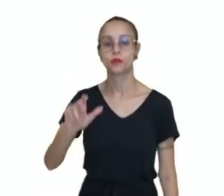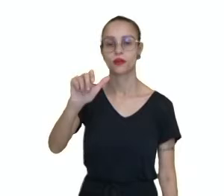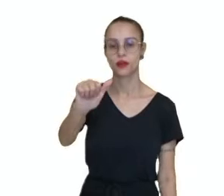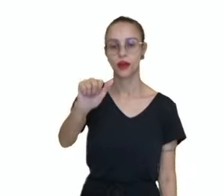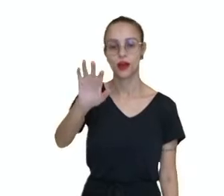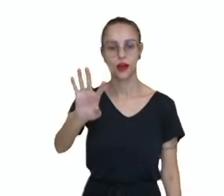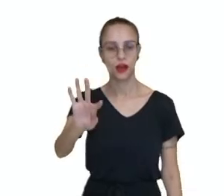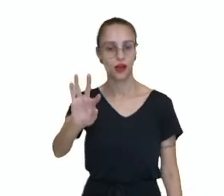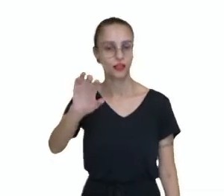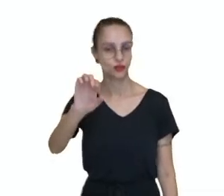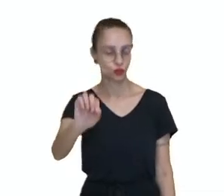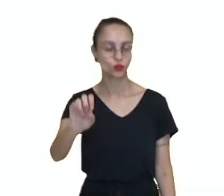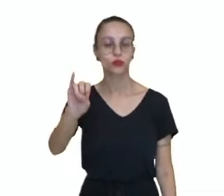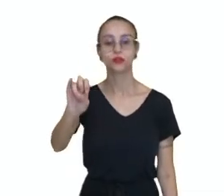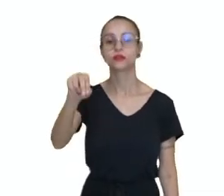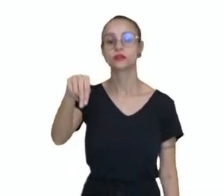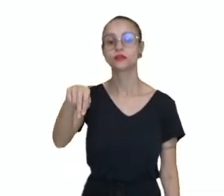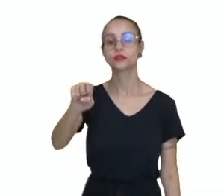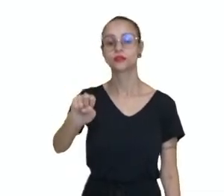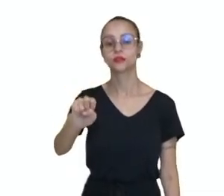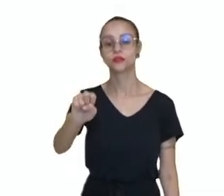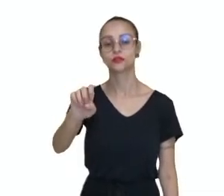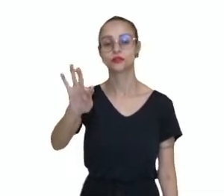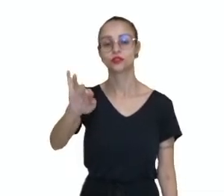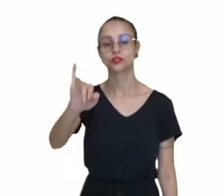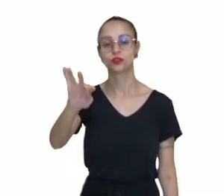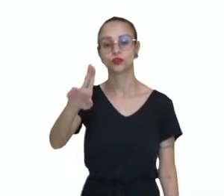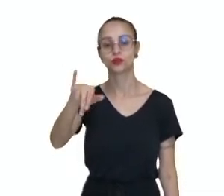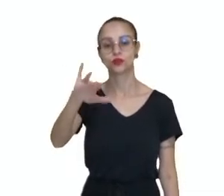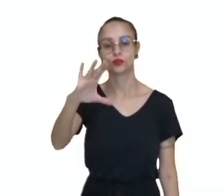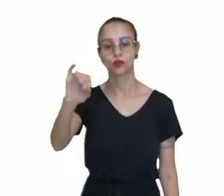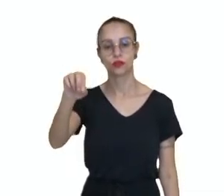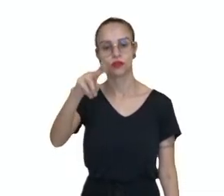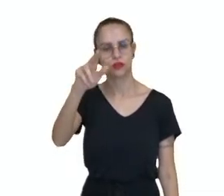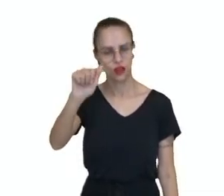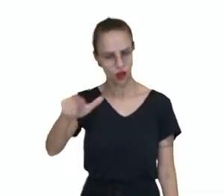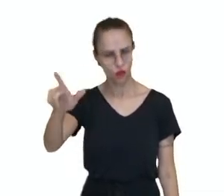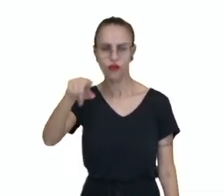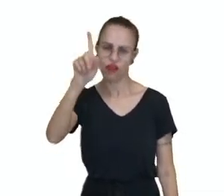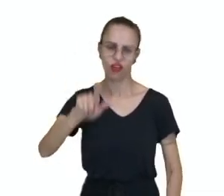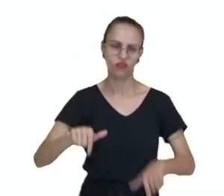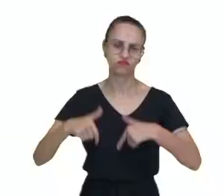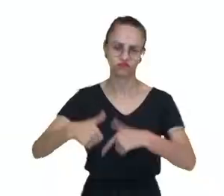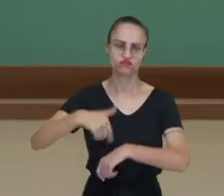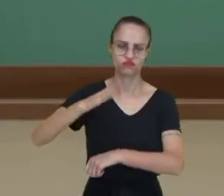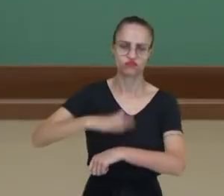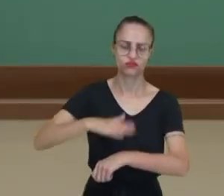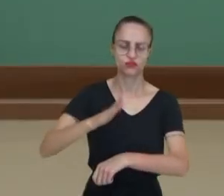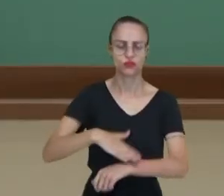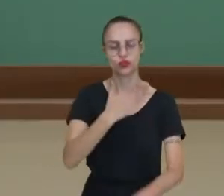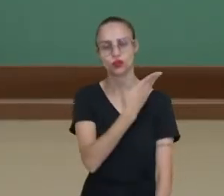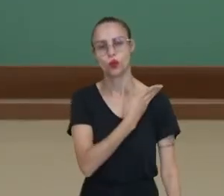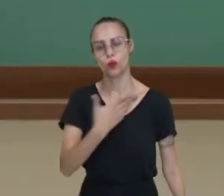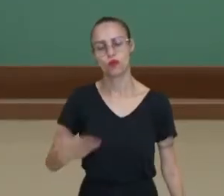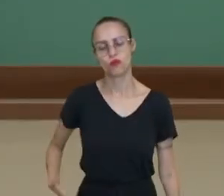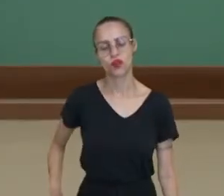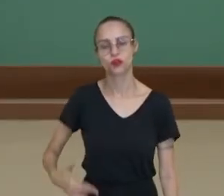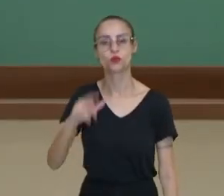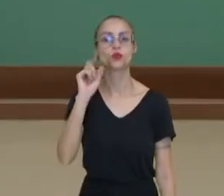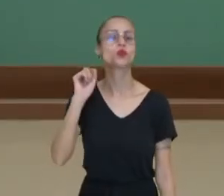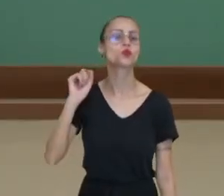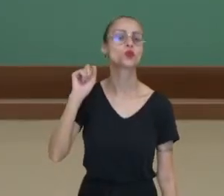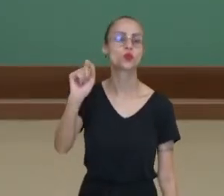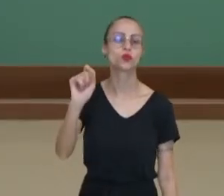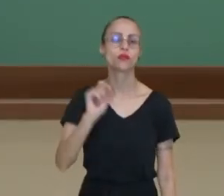institucionais. Esses atos institucionais a gente pode traduzir como ações do governo mesmo, esses atos. Ações do governo que colocavam